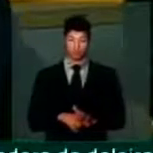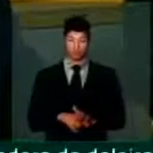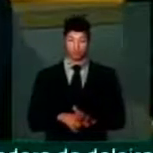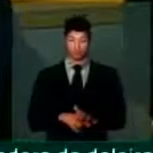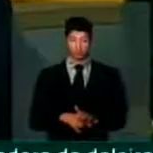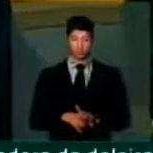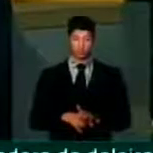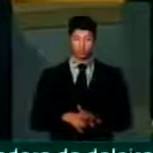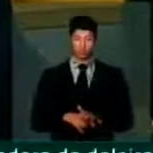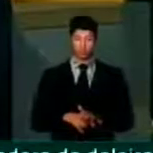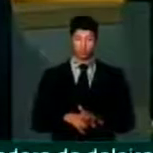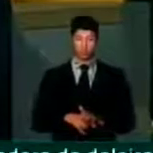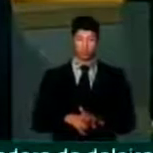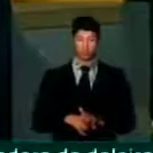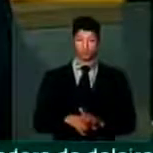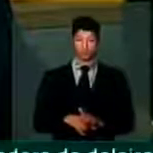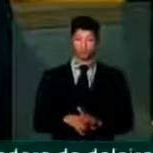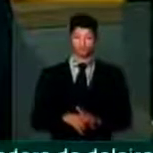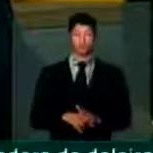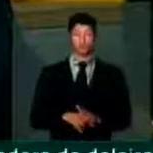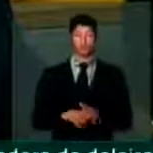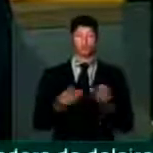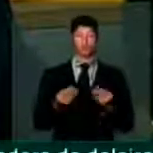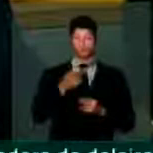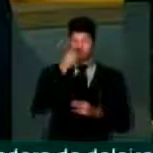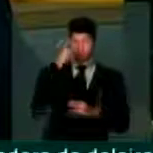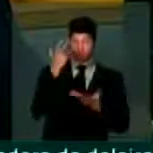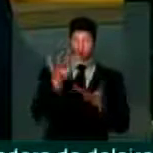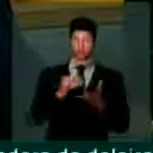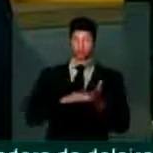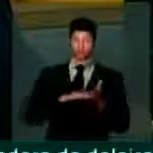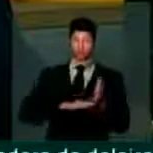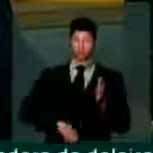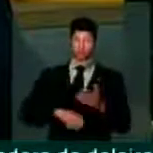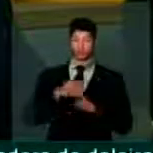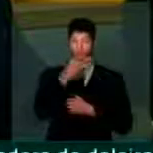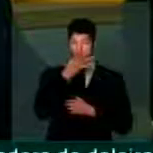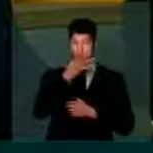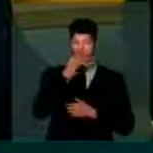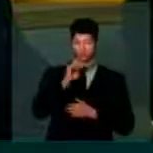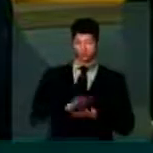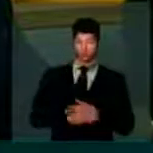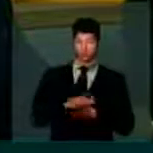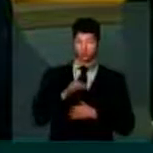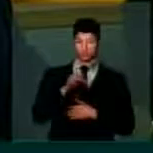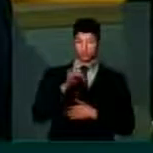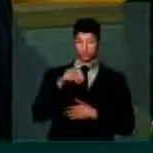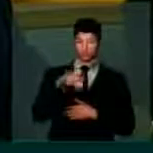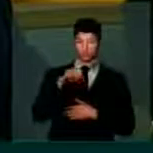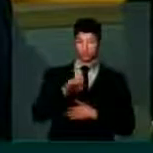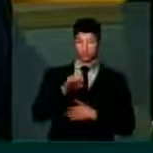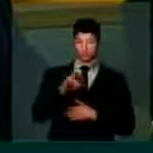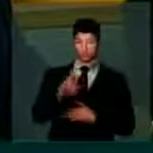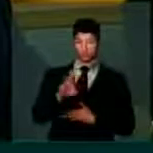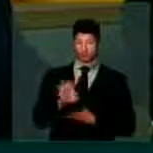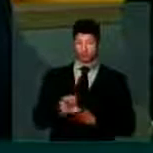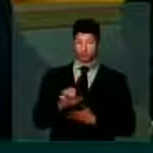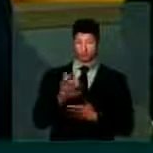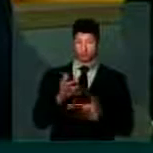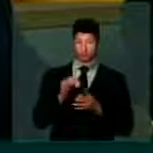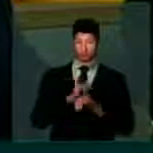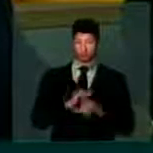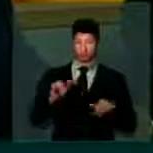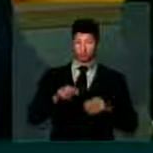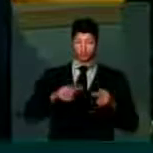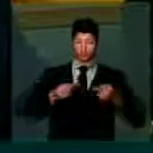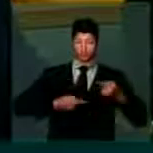colocando a nossa preocupação. Muita gente querendo descredenciar o depoimento da senhora Meire, querendo dizer que é